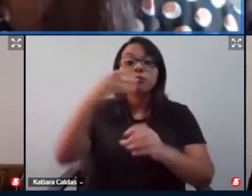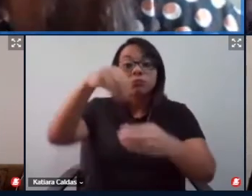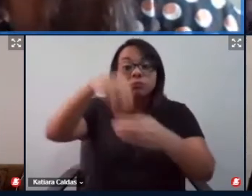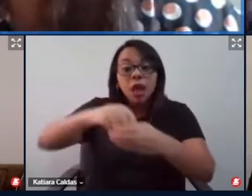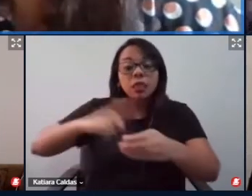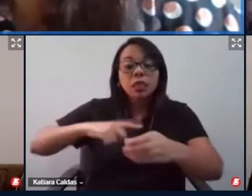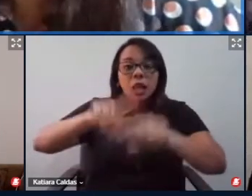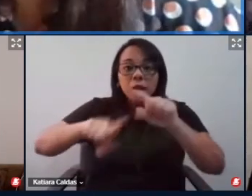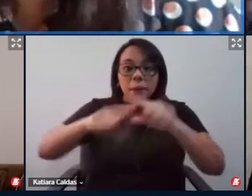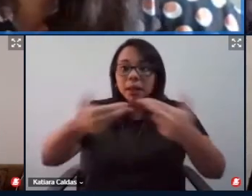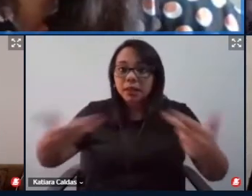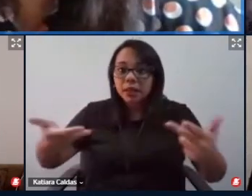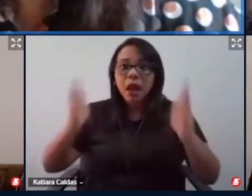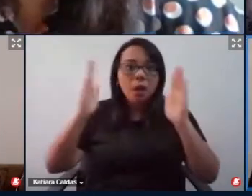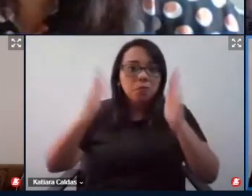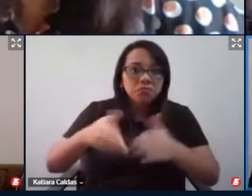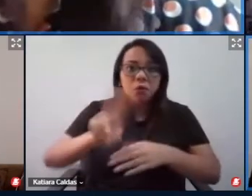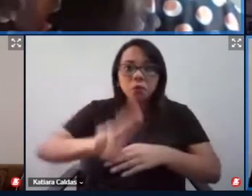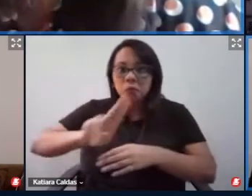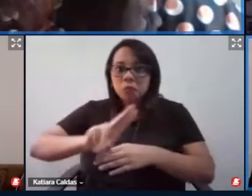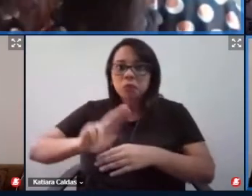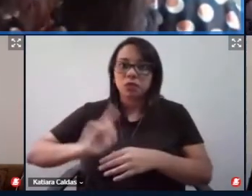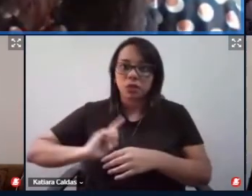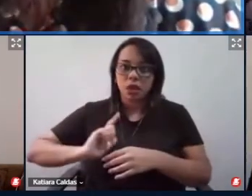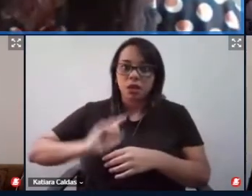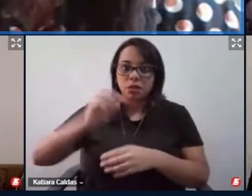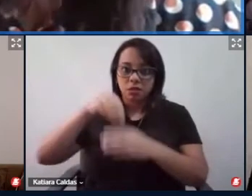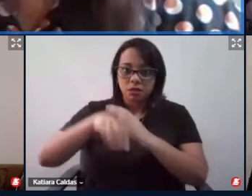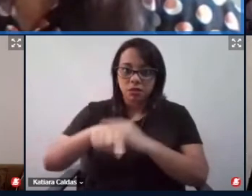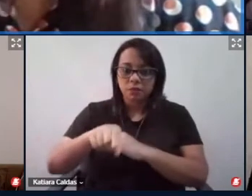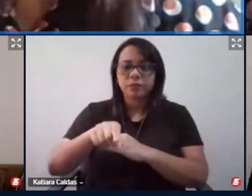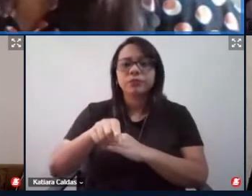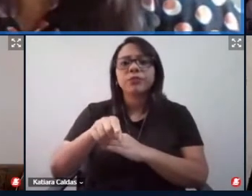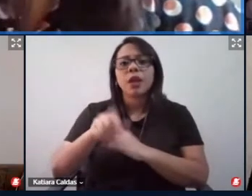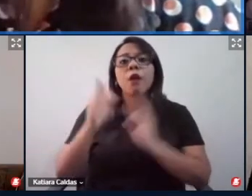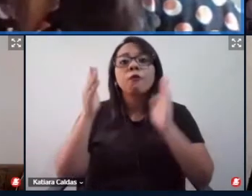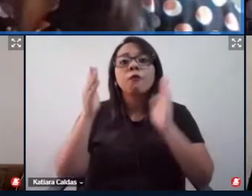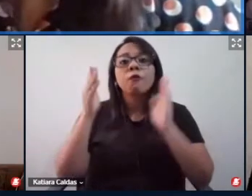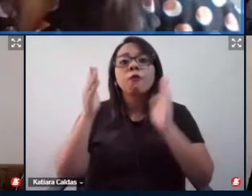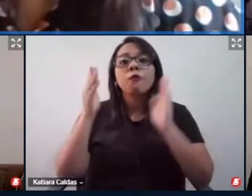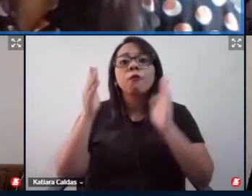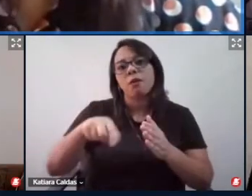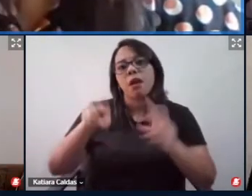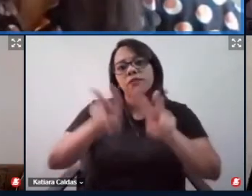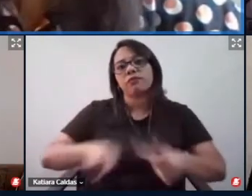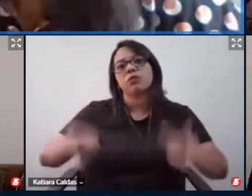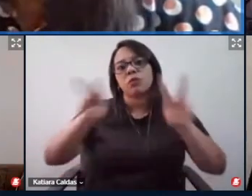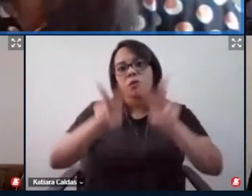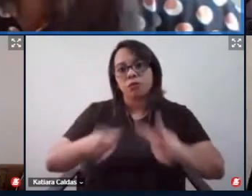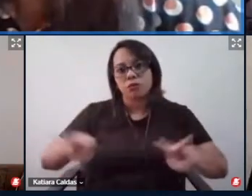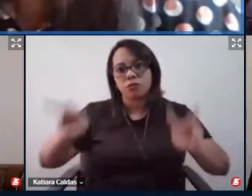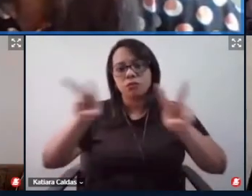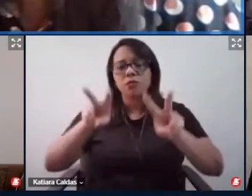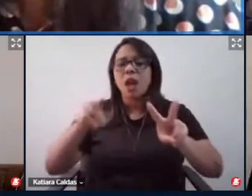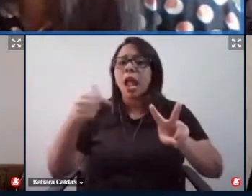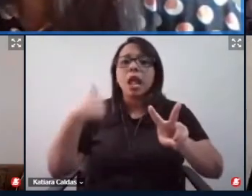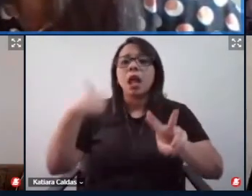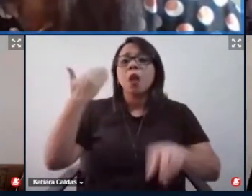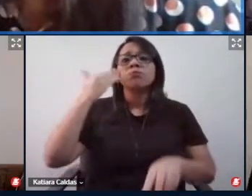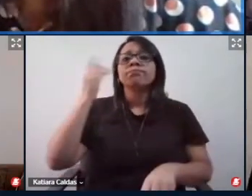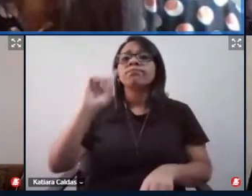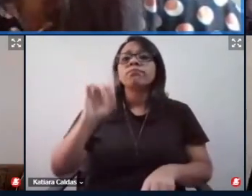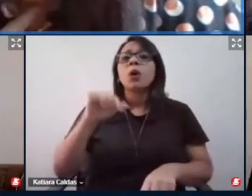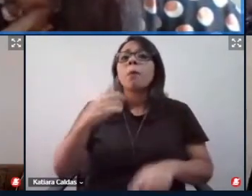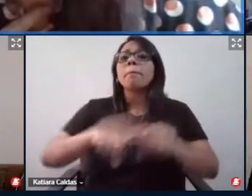equipamentos específicos, tá? Um foco na língua visual. E eu não entendi que